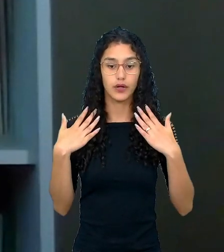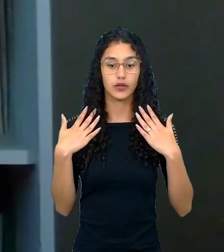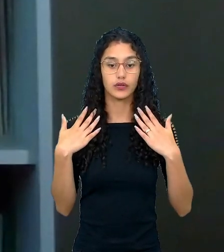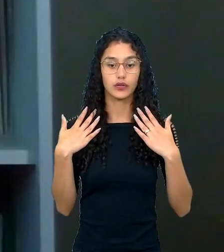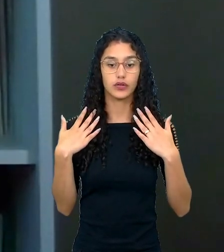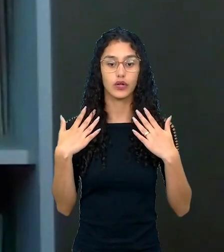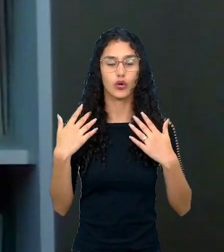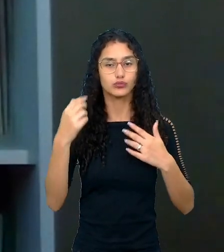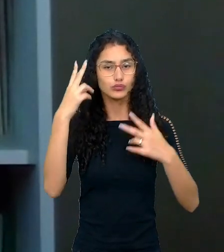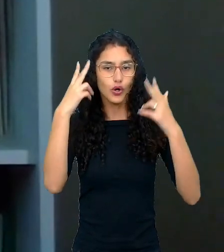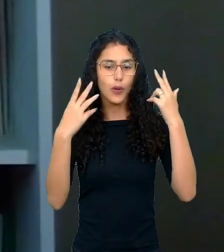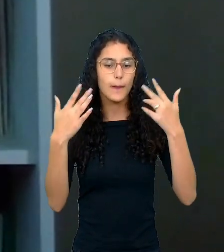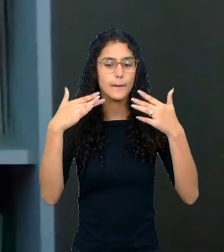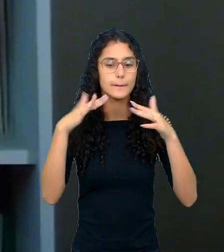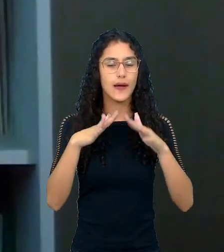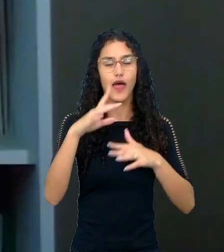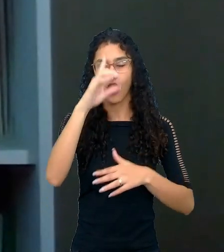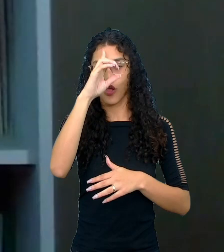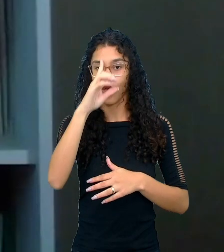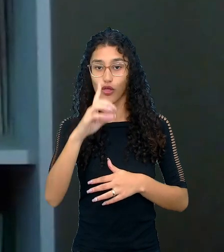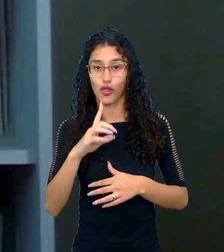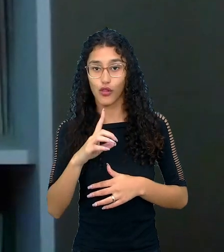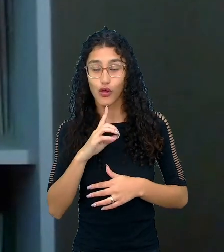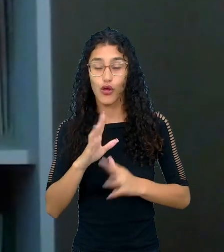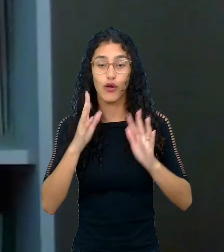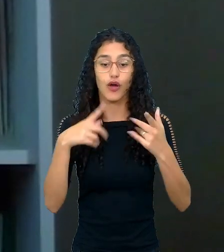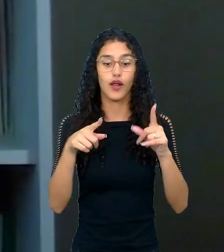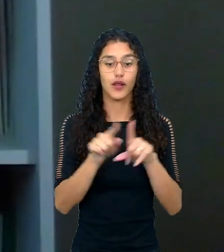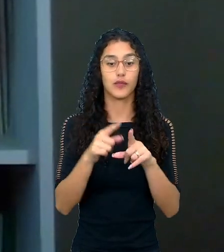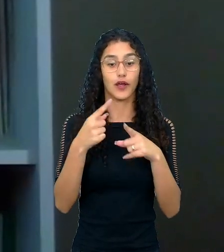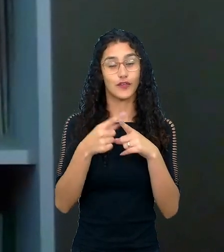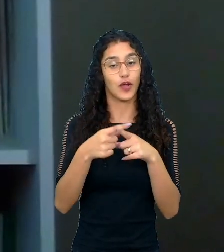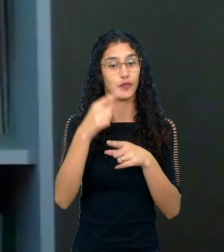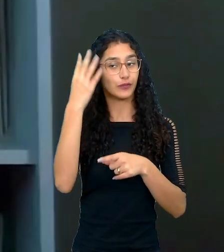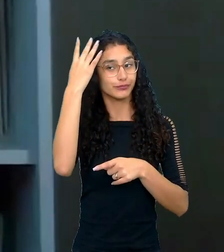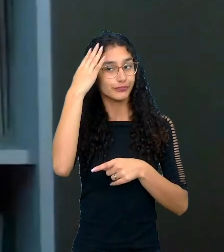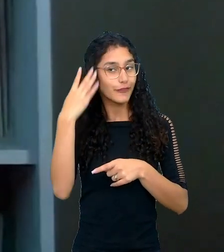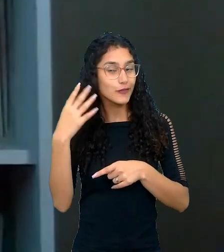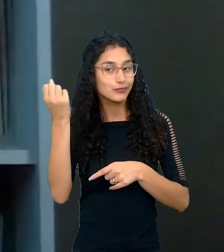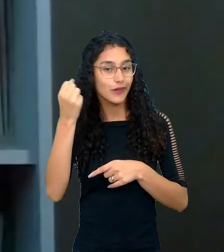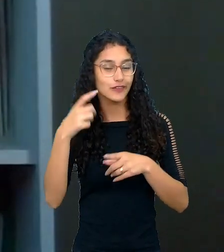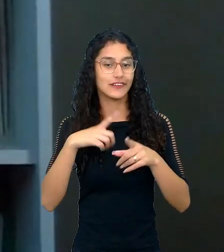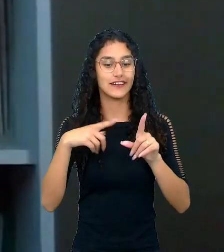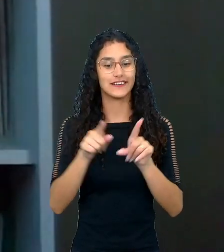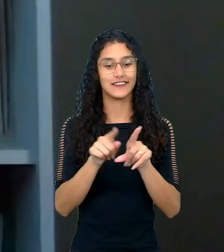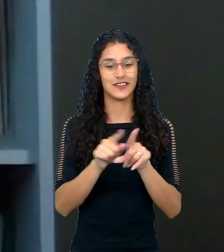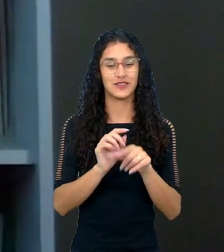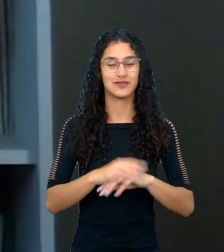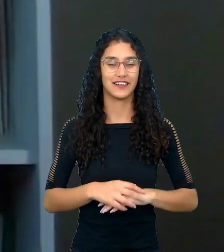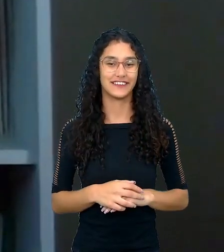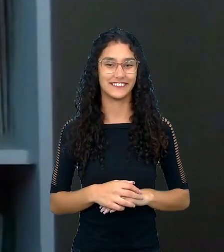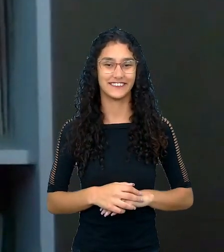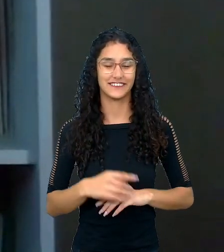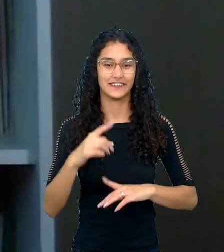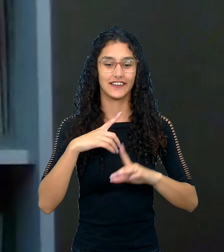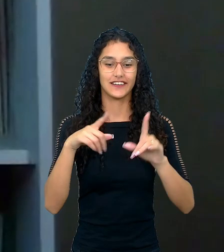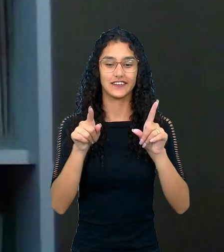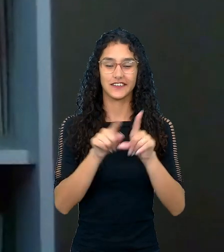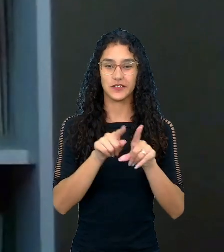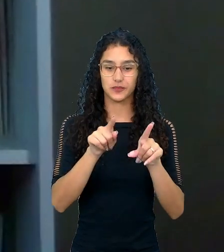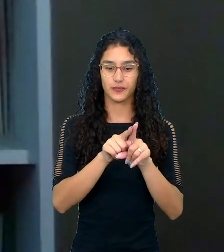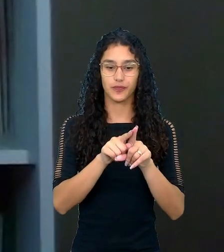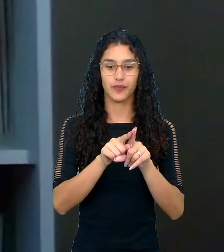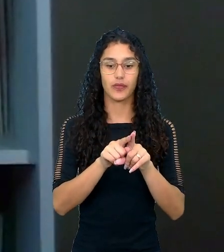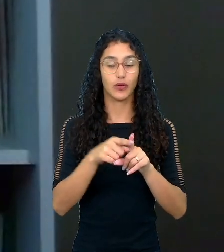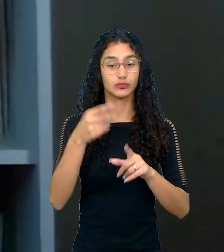de luzes, mas sempre foram loiros, agora por conta dos cabelos brancos, né? Estamos fazendo umas luzes, eles